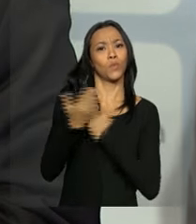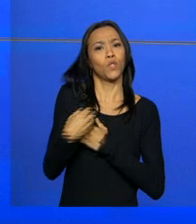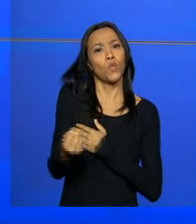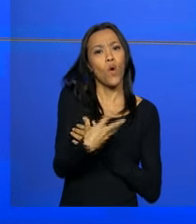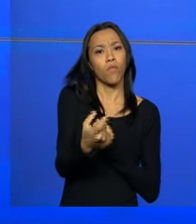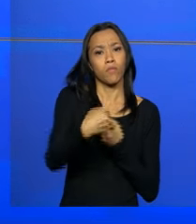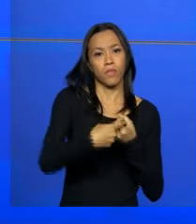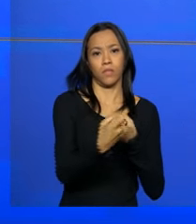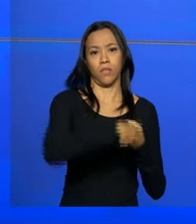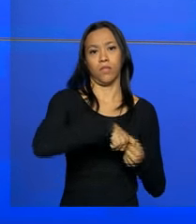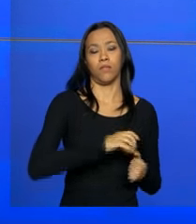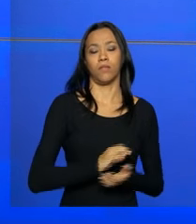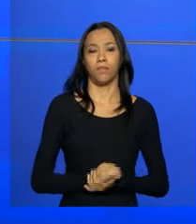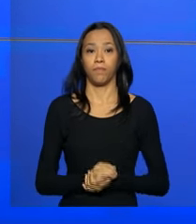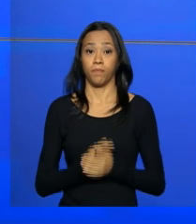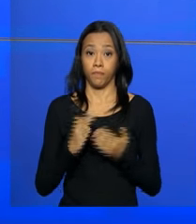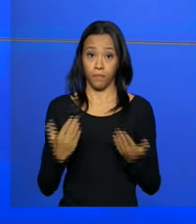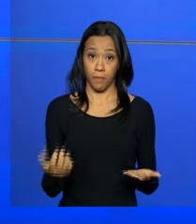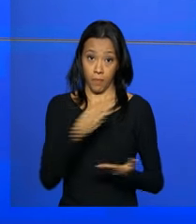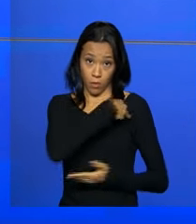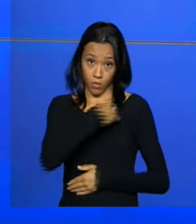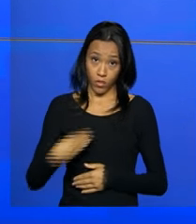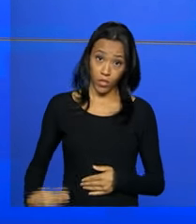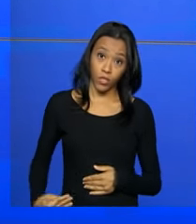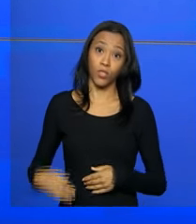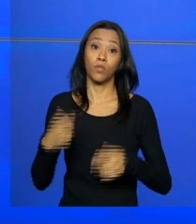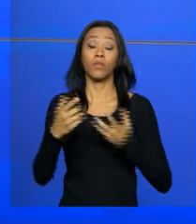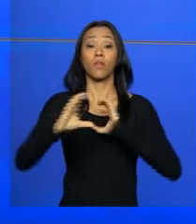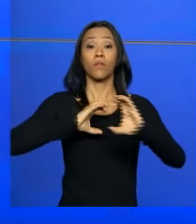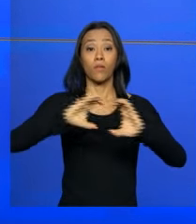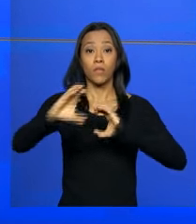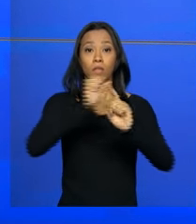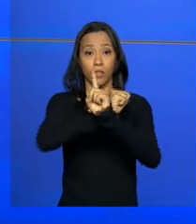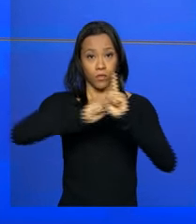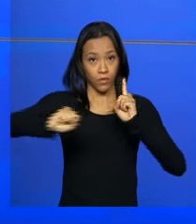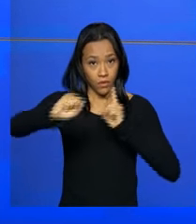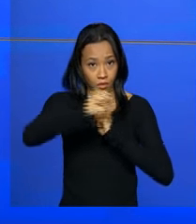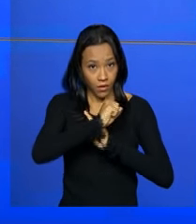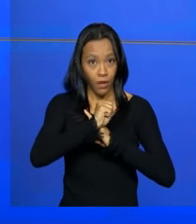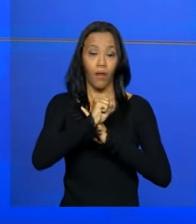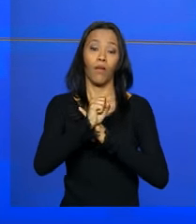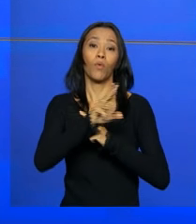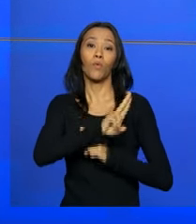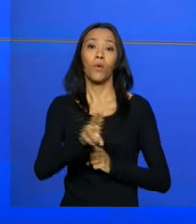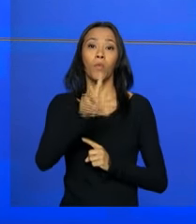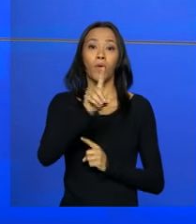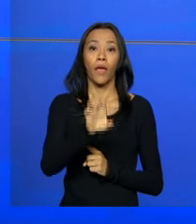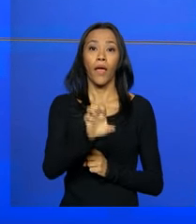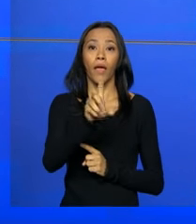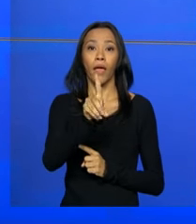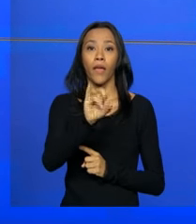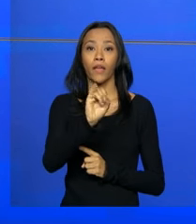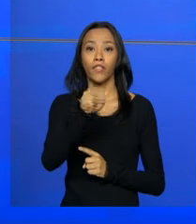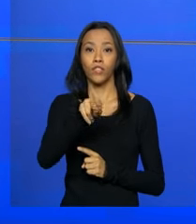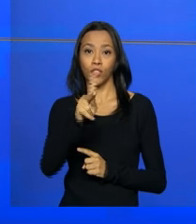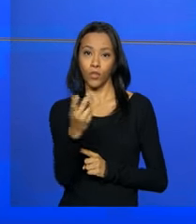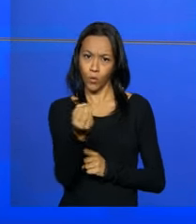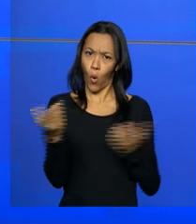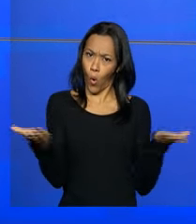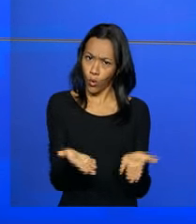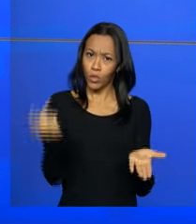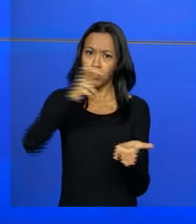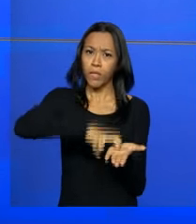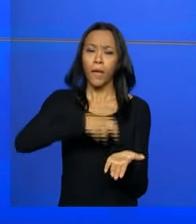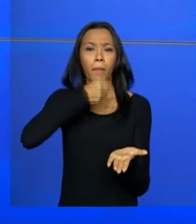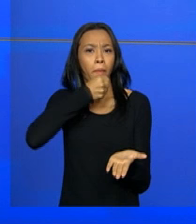parcerias e o ministro chefe da secretaria de comunicação social da presidência Edinho Silva participou hoje pela manhã aqui na